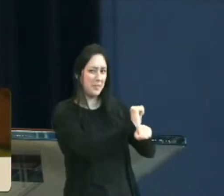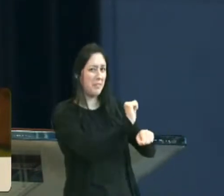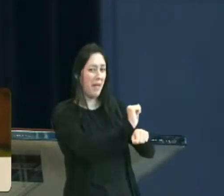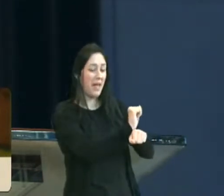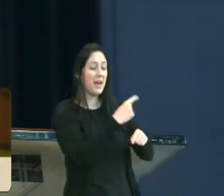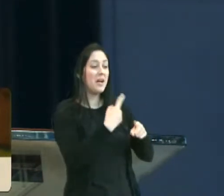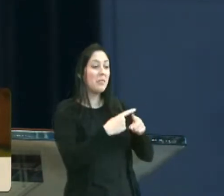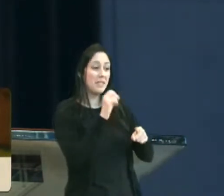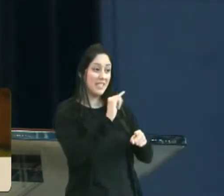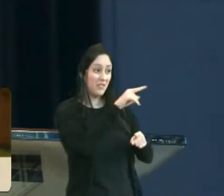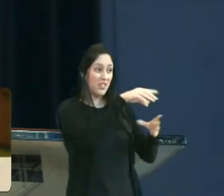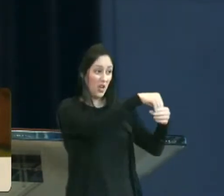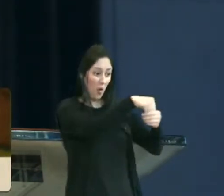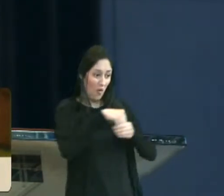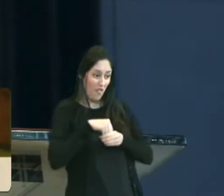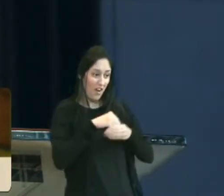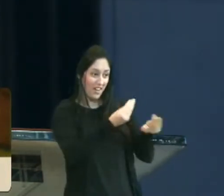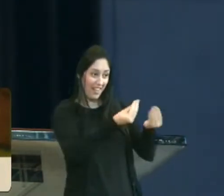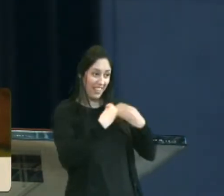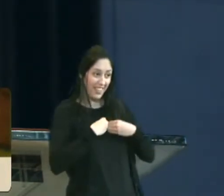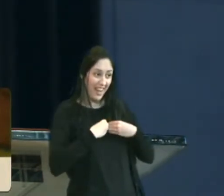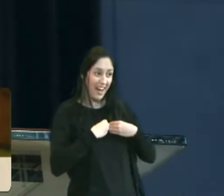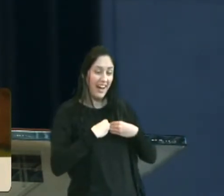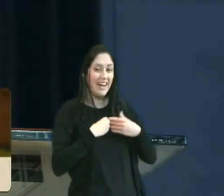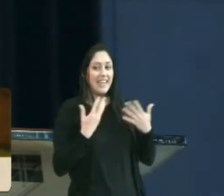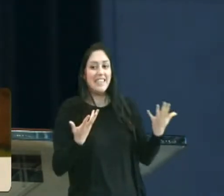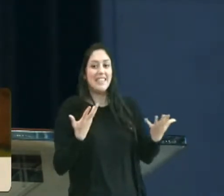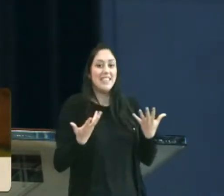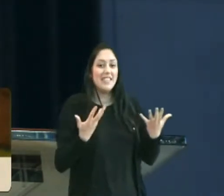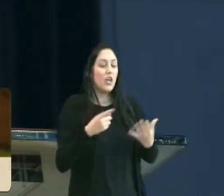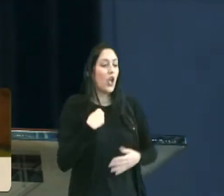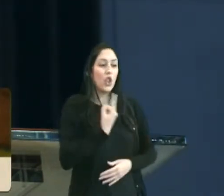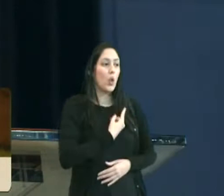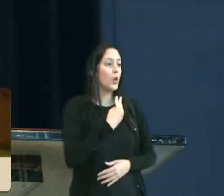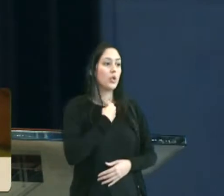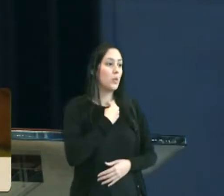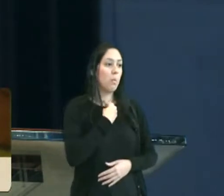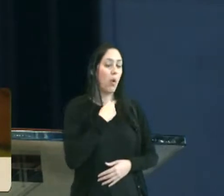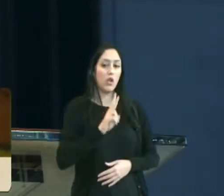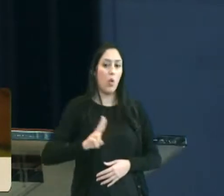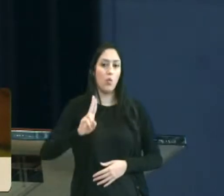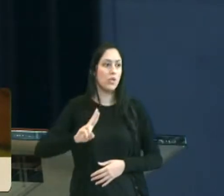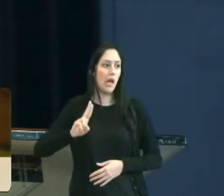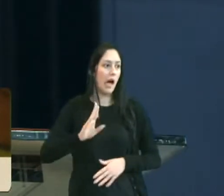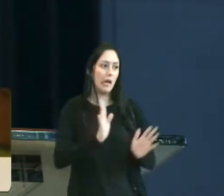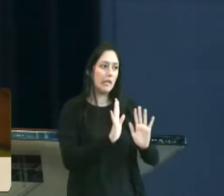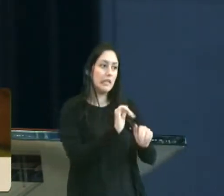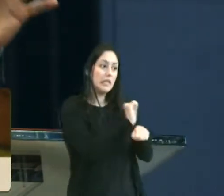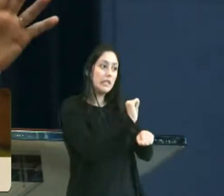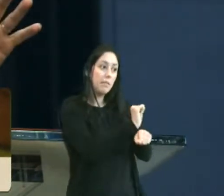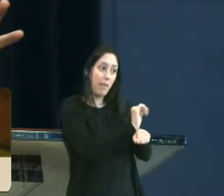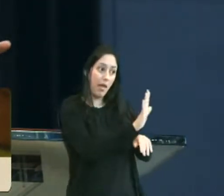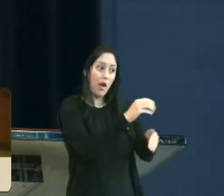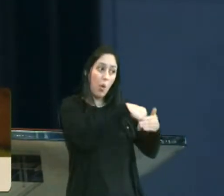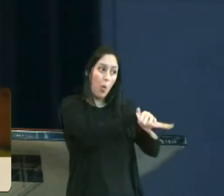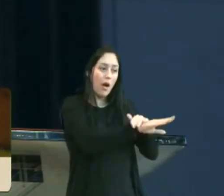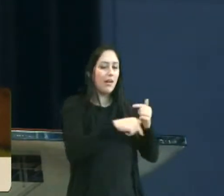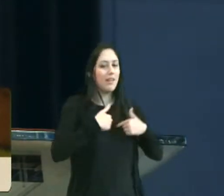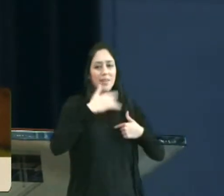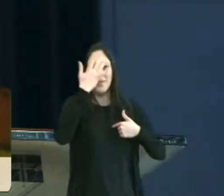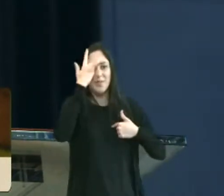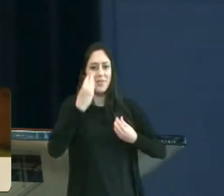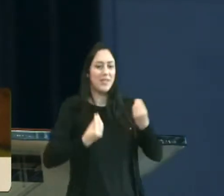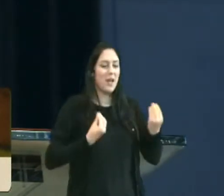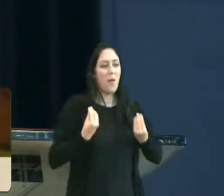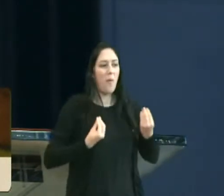der uma oferta destinada para a igreja, ela não pode ser usada senão para esse propósito. E eu não sei trabalhar com isso, eu falei